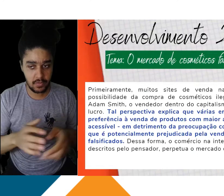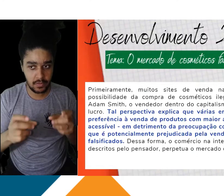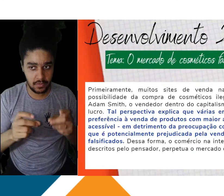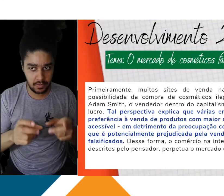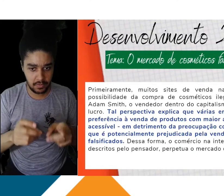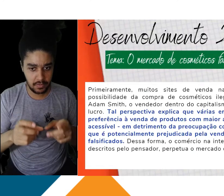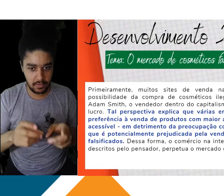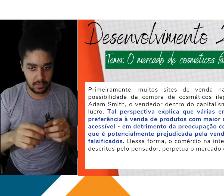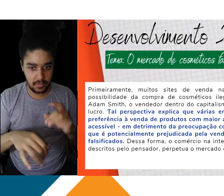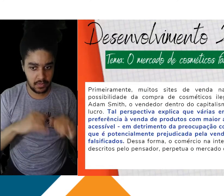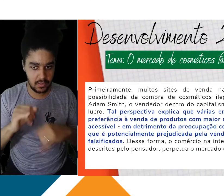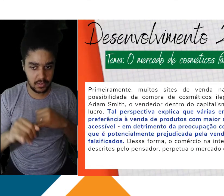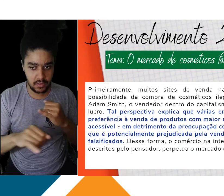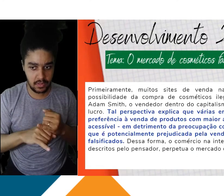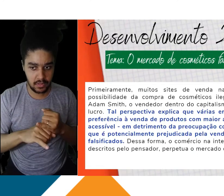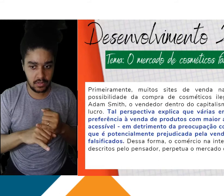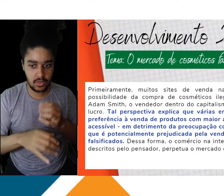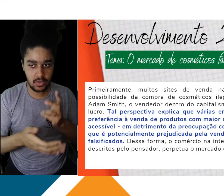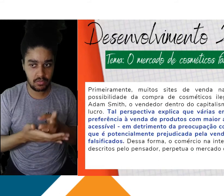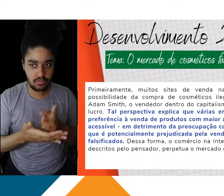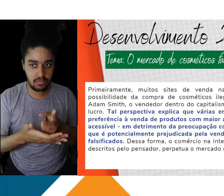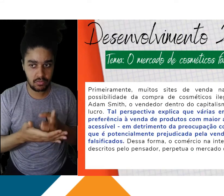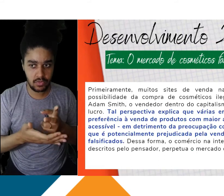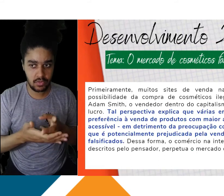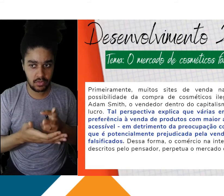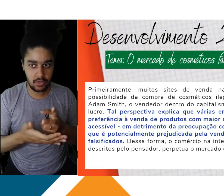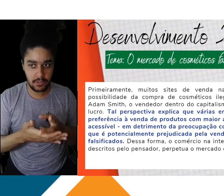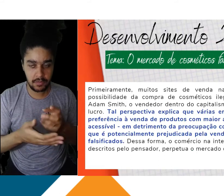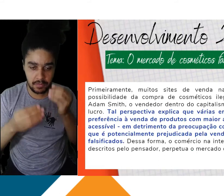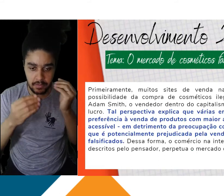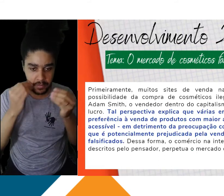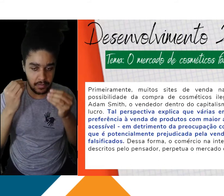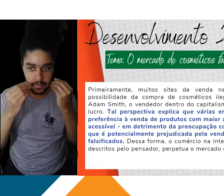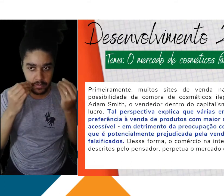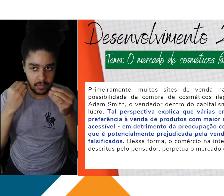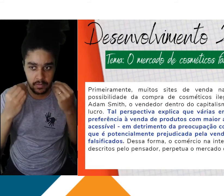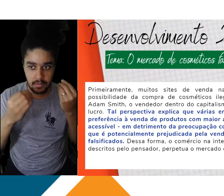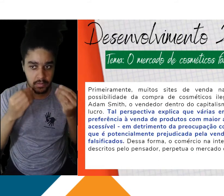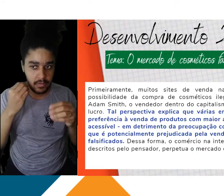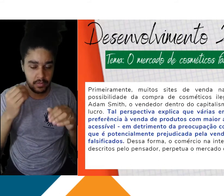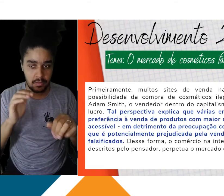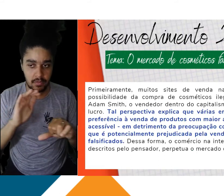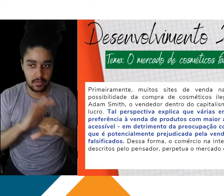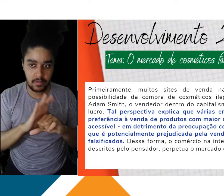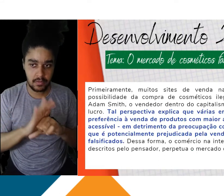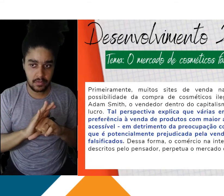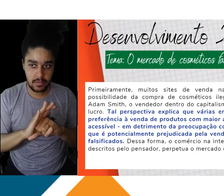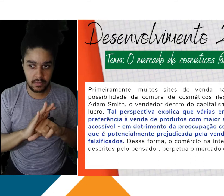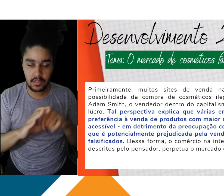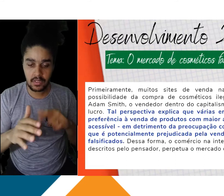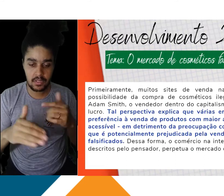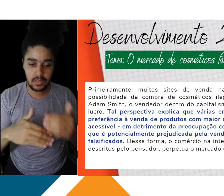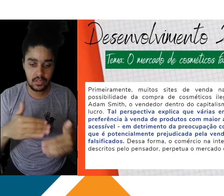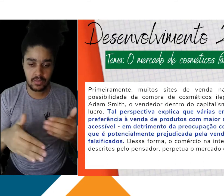na internet, impulsionado por interesses descritos pelo pensador, perpetua o mercado dos cosméticos ilícitos. Então, conseguem perceber